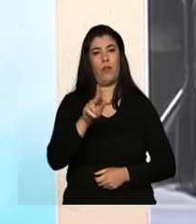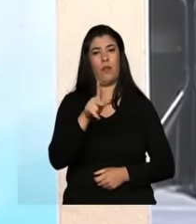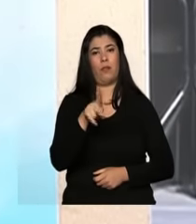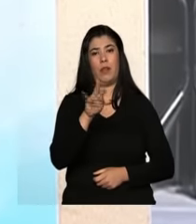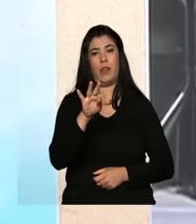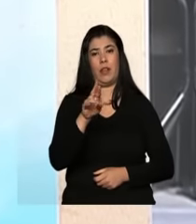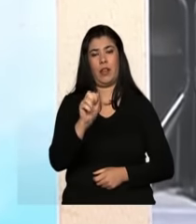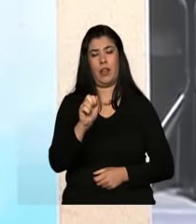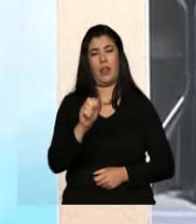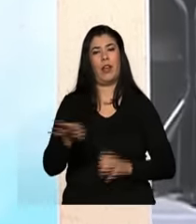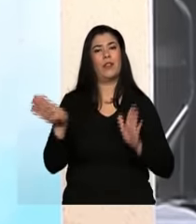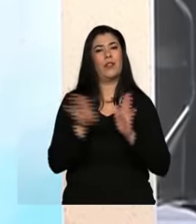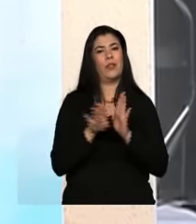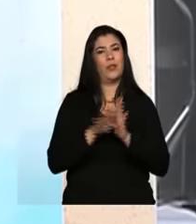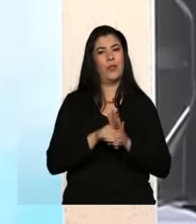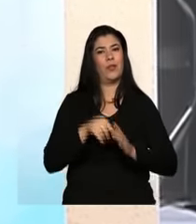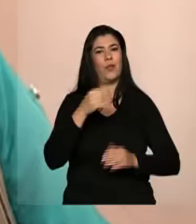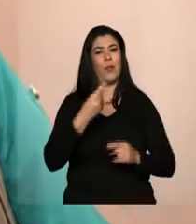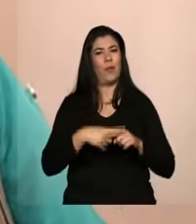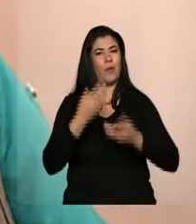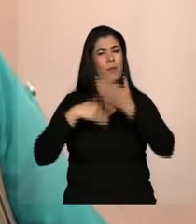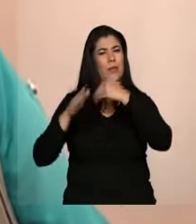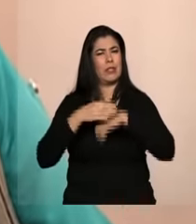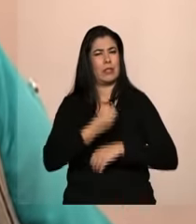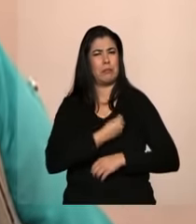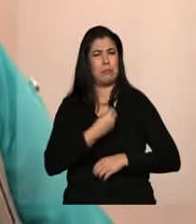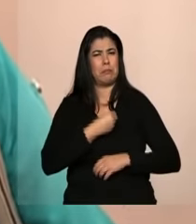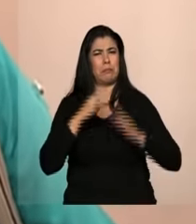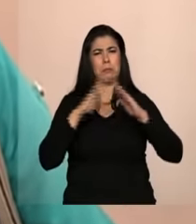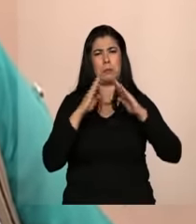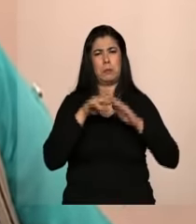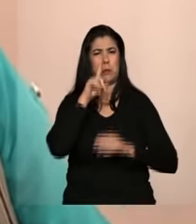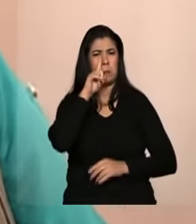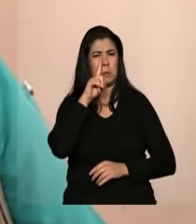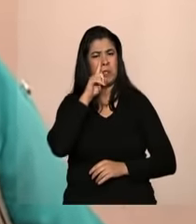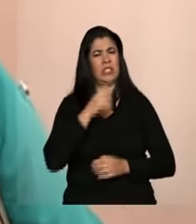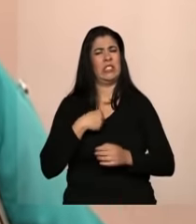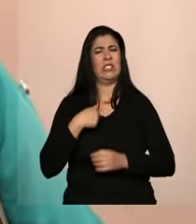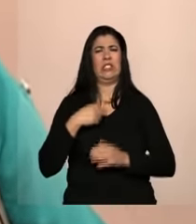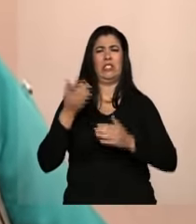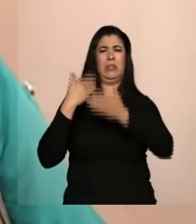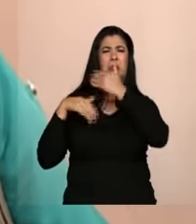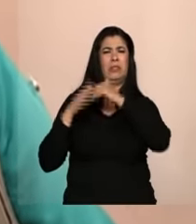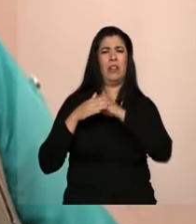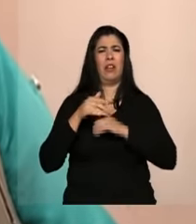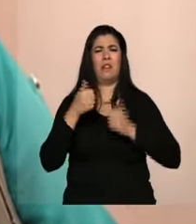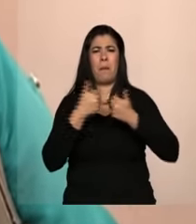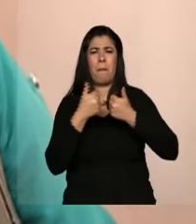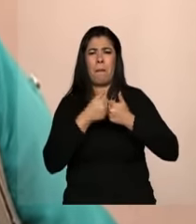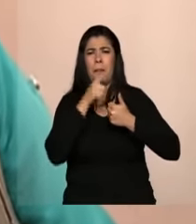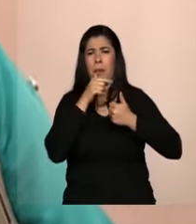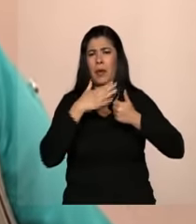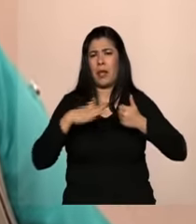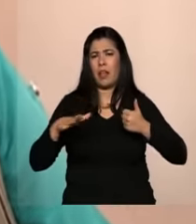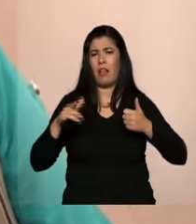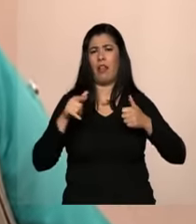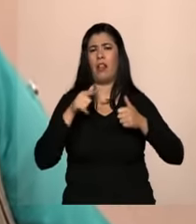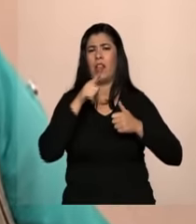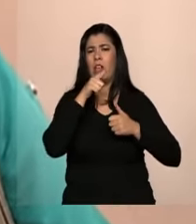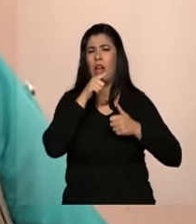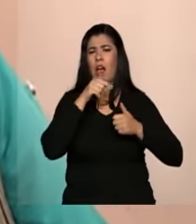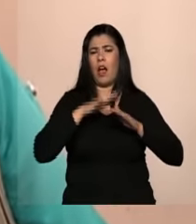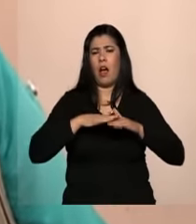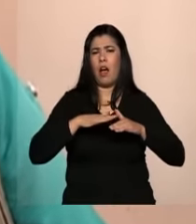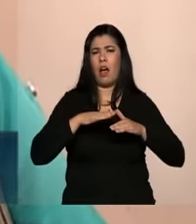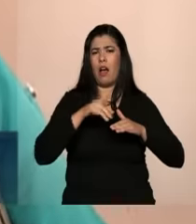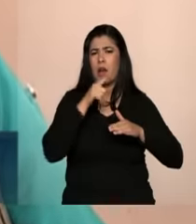de anos vivendo em uma área de risco. Onde eu morava era muito precário, era na beirada do rio, nós tínhamos risco